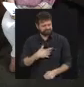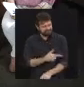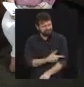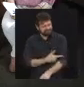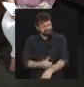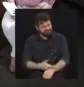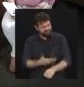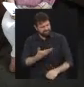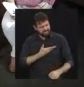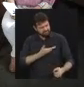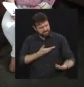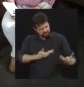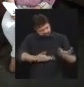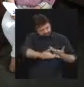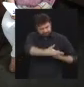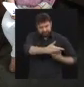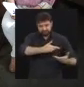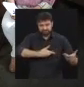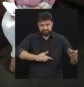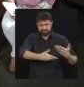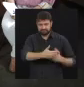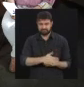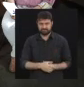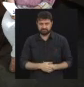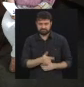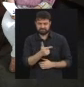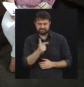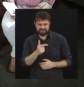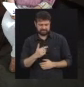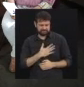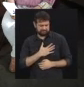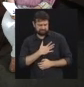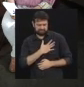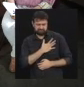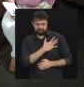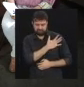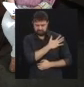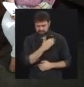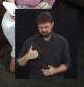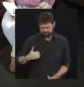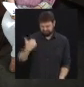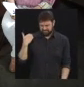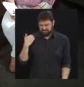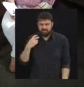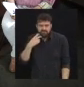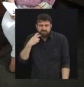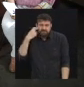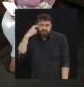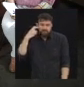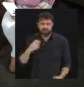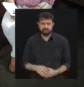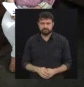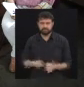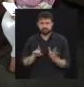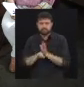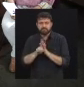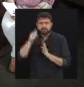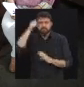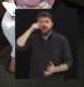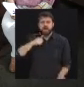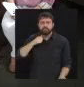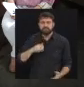maneira amigável, né? Sem trazer nenhum tipo de constrangimento ou preconceito.